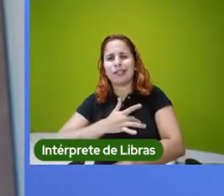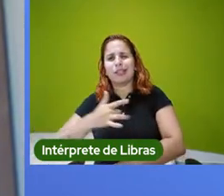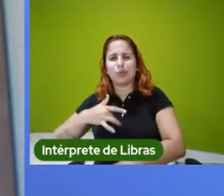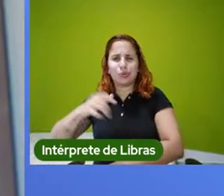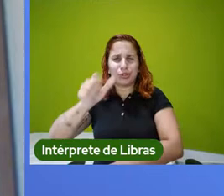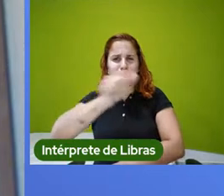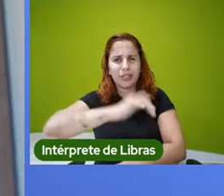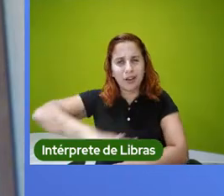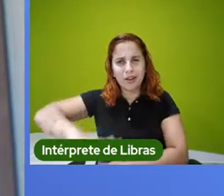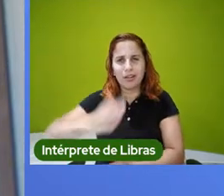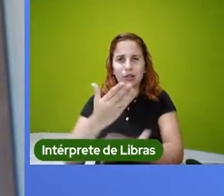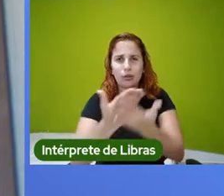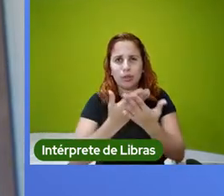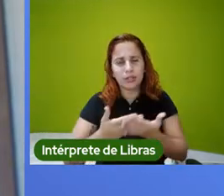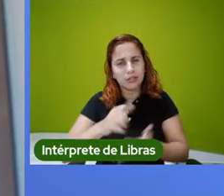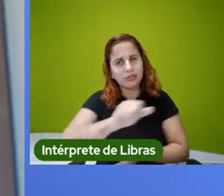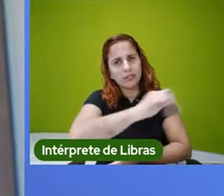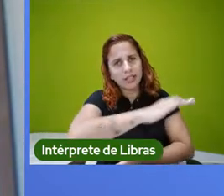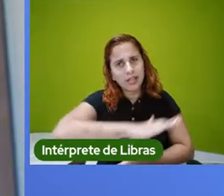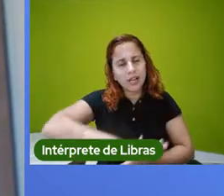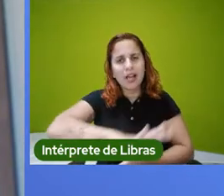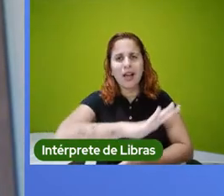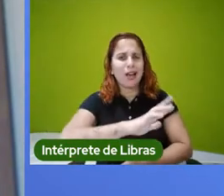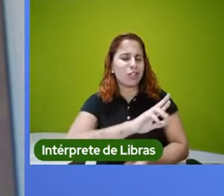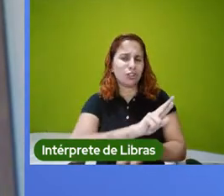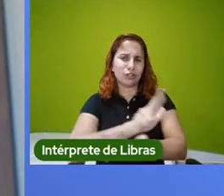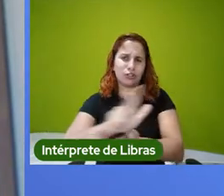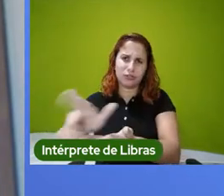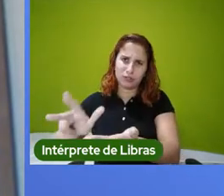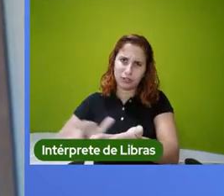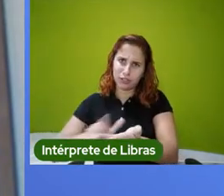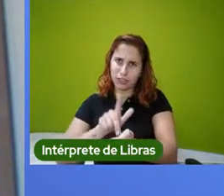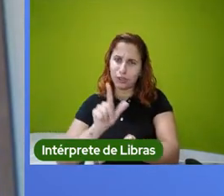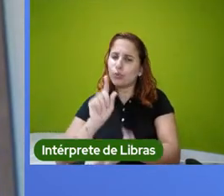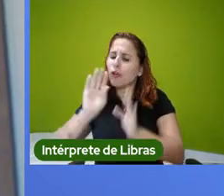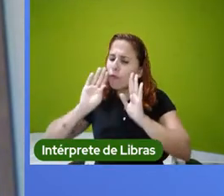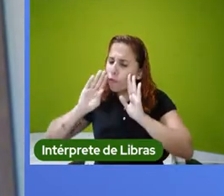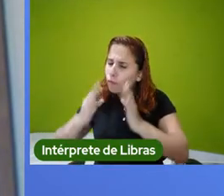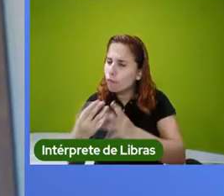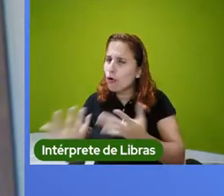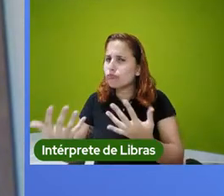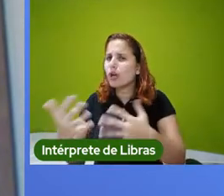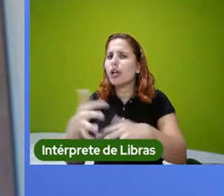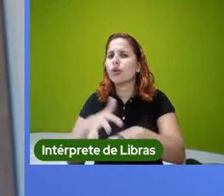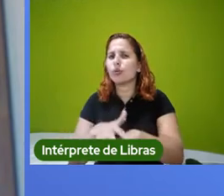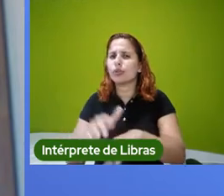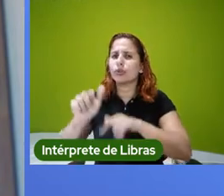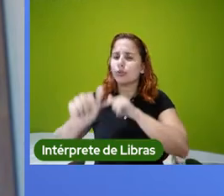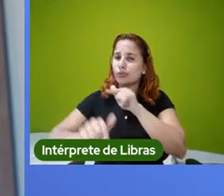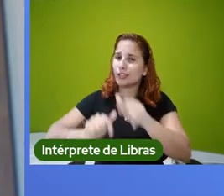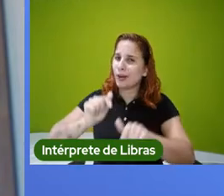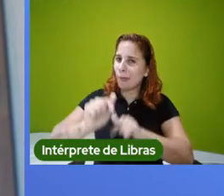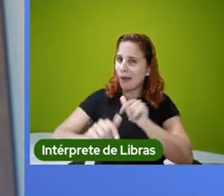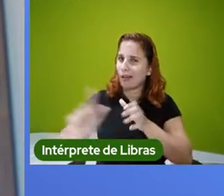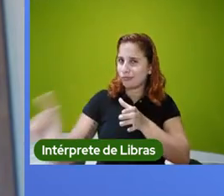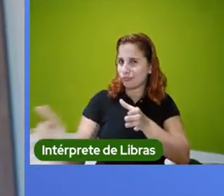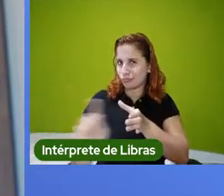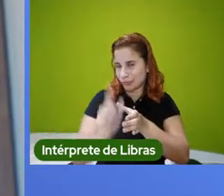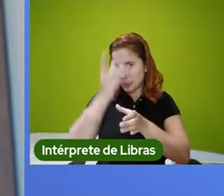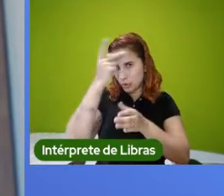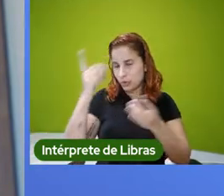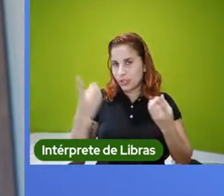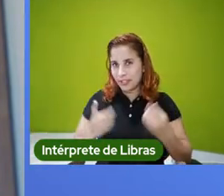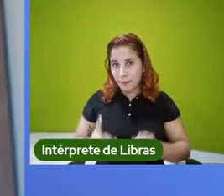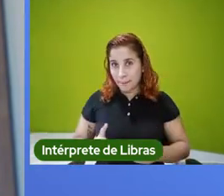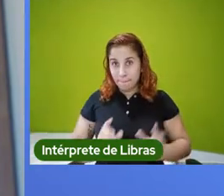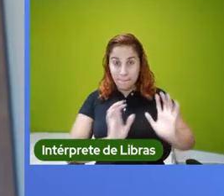foco específico da inclusão no mundo do trabalho. E eu vejo aqui as APAES como um papel fundamental, não é